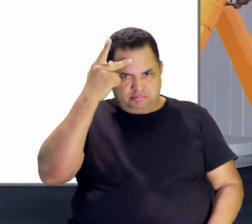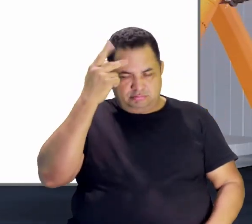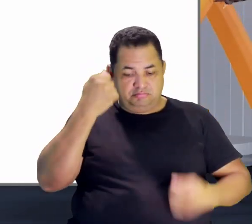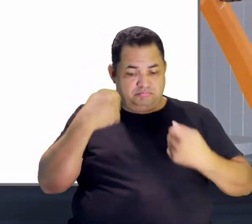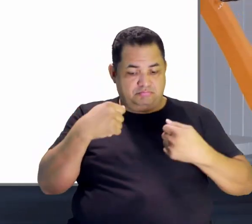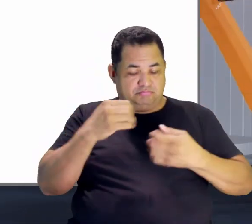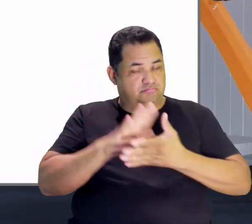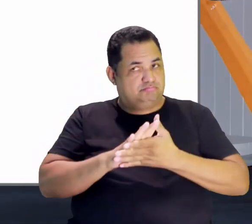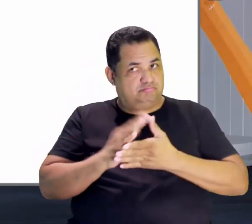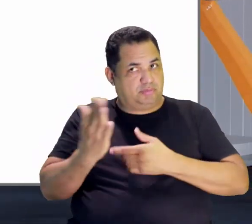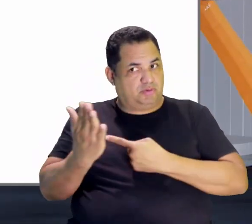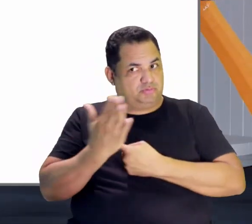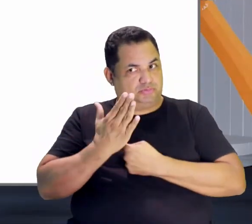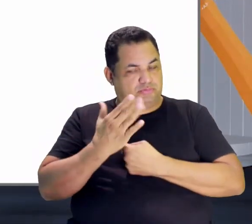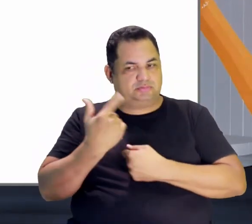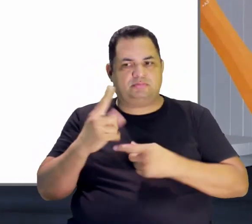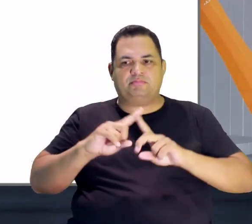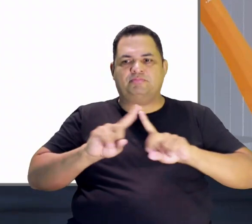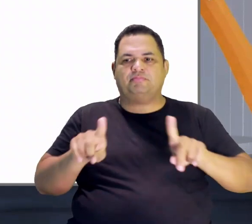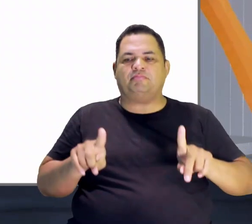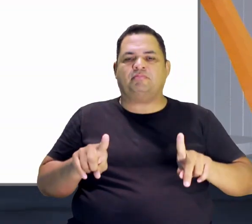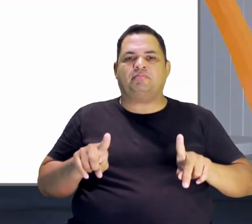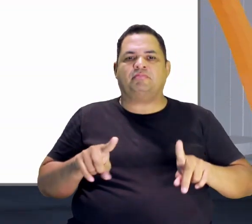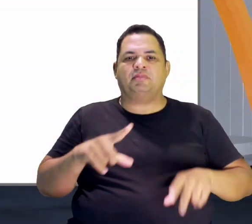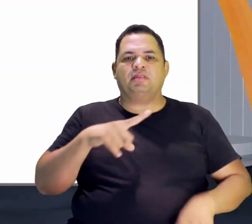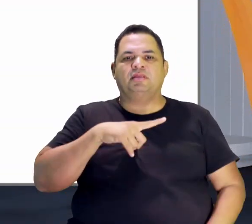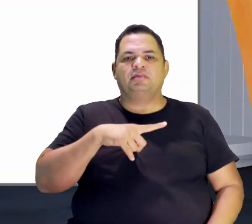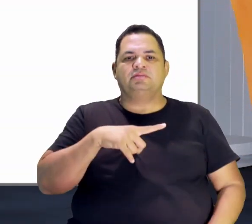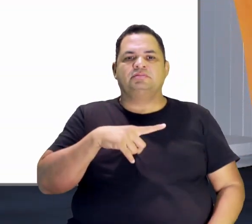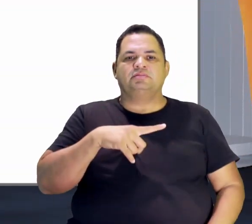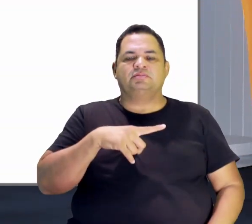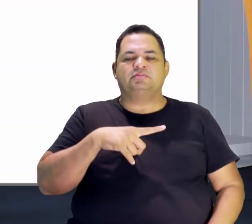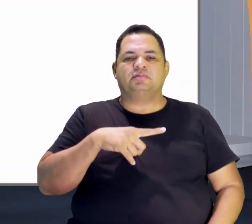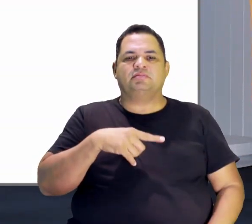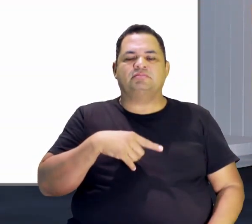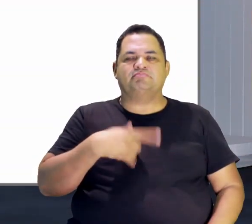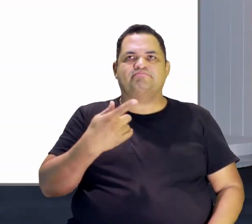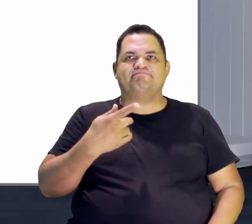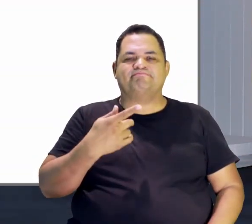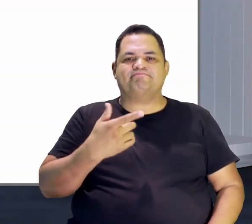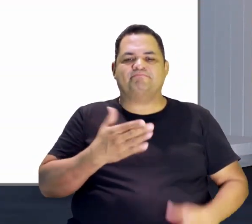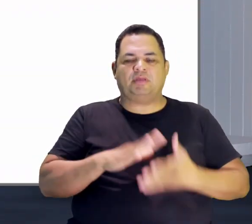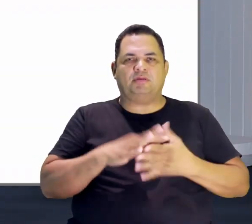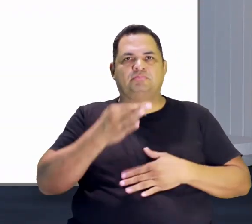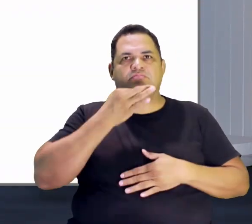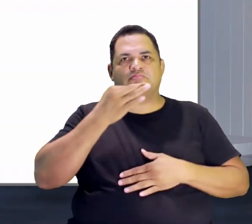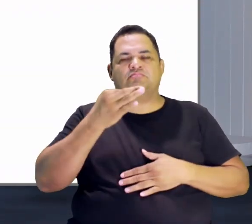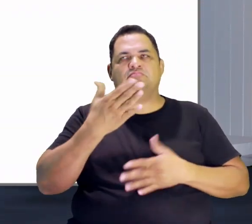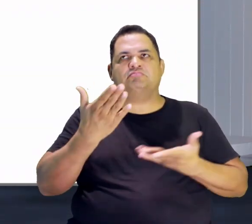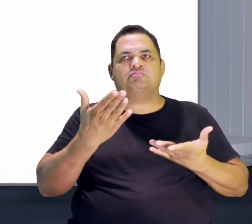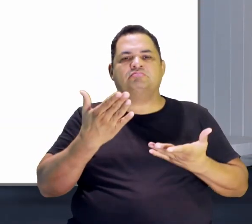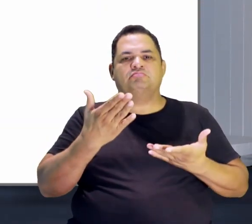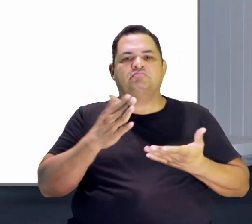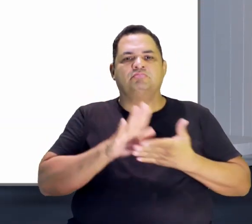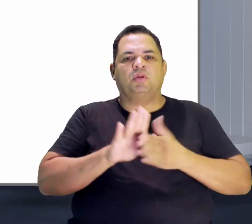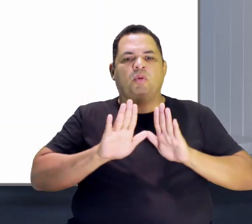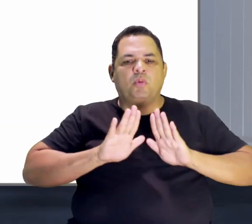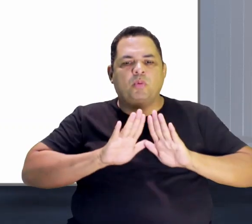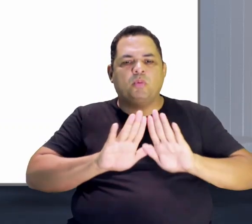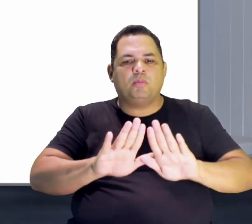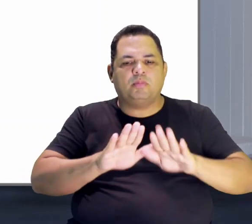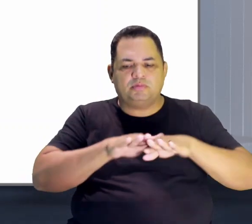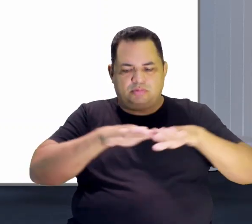ajudaram, né? Mas tem uma outra coisa que fez força. Vamos supor que você estava empurrando uma